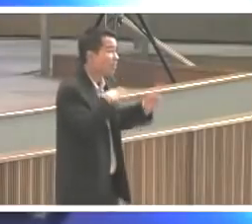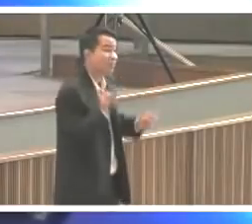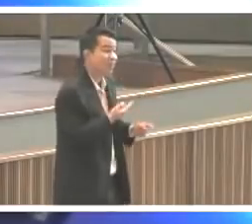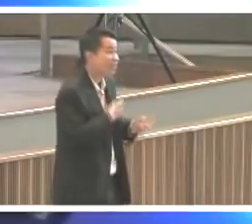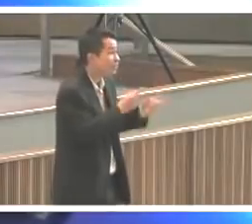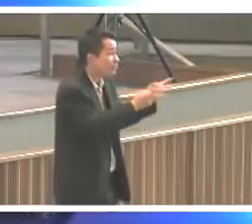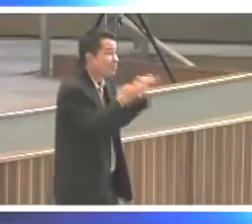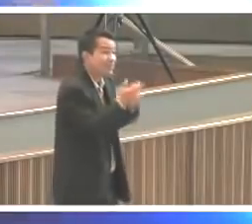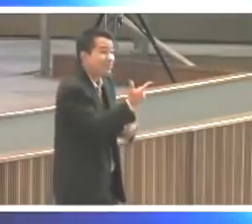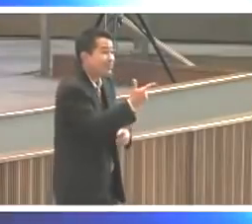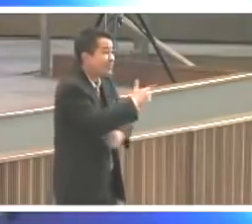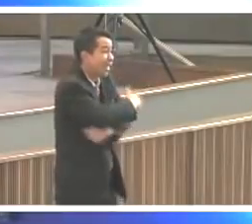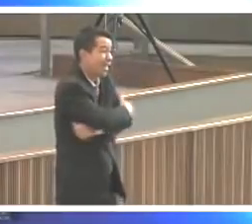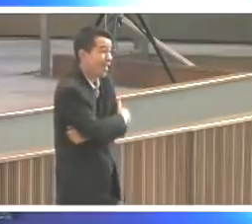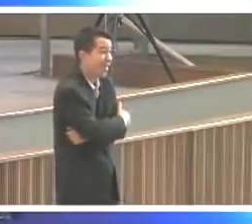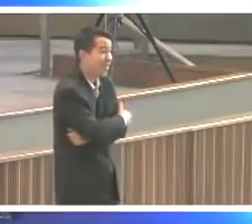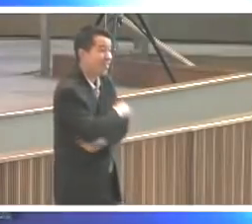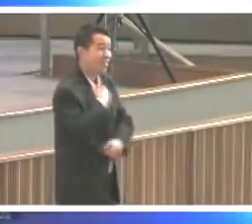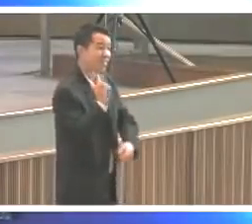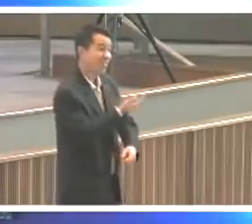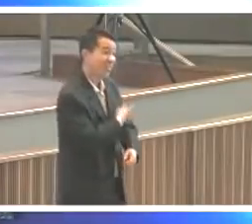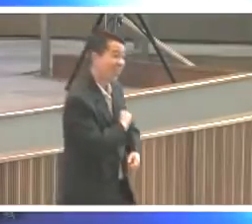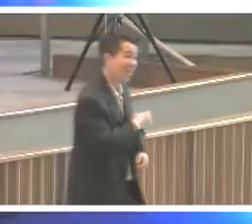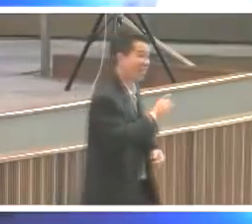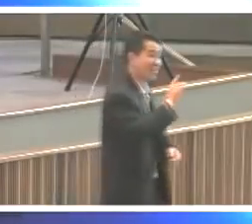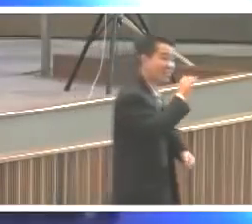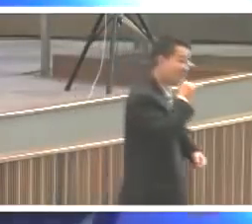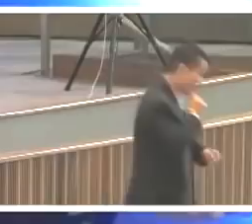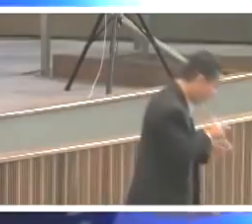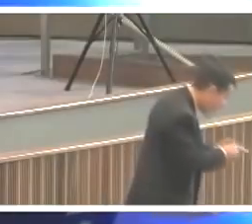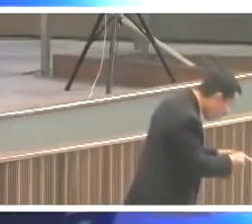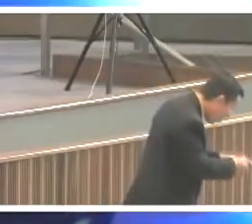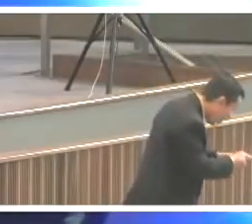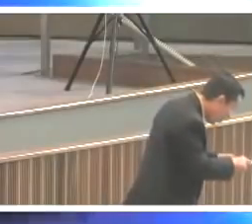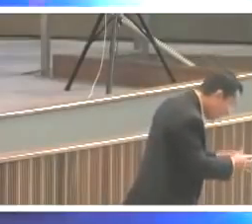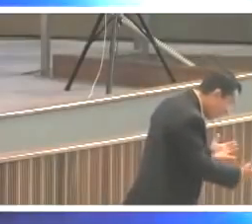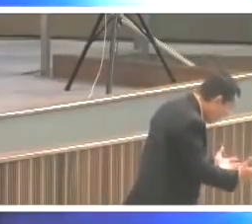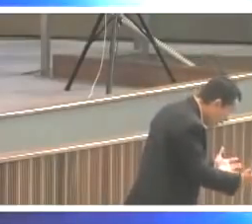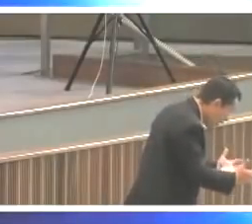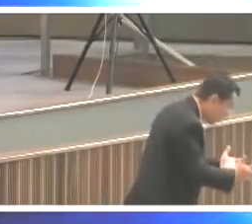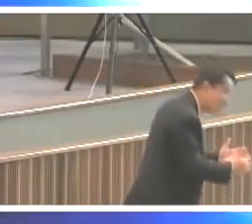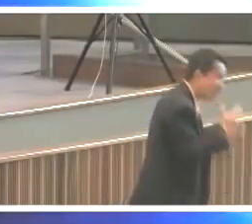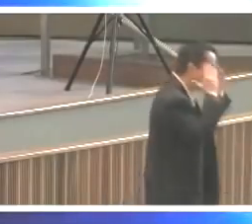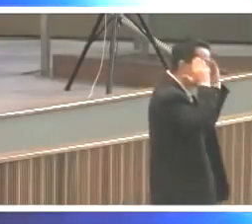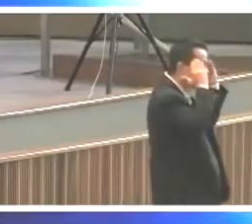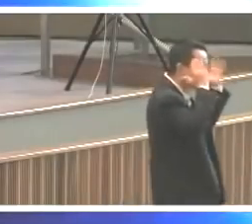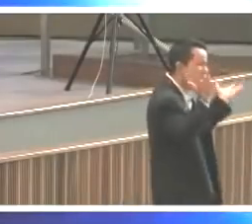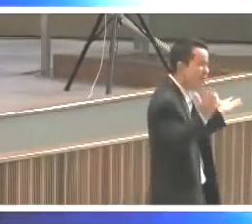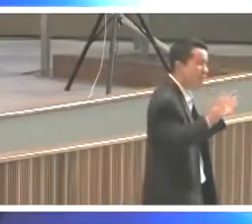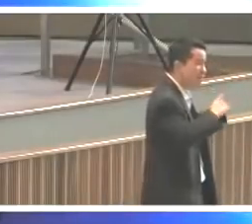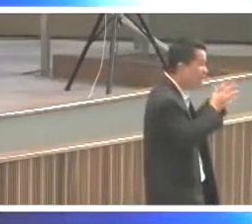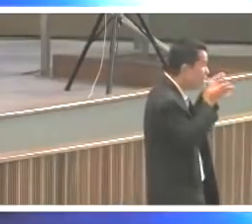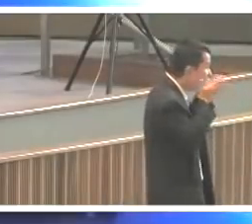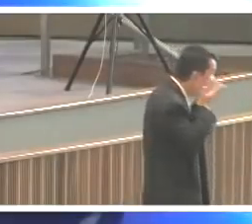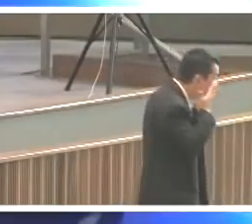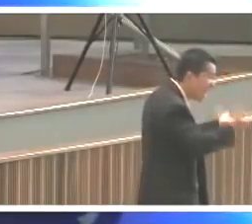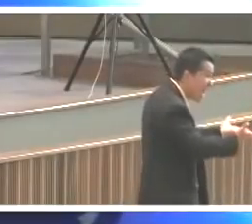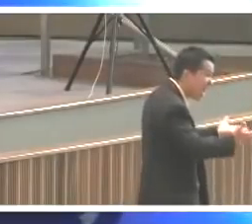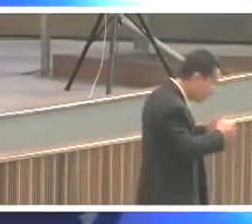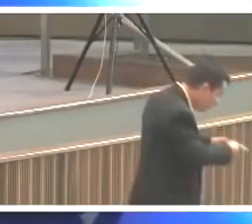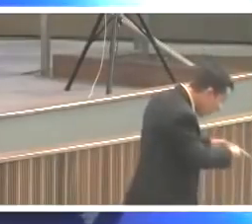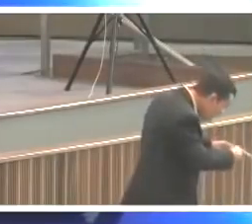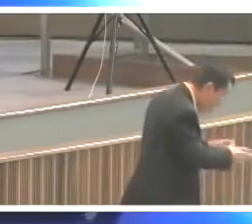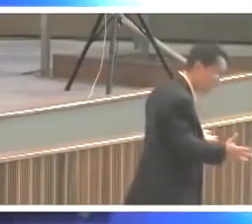livro, a gente só vê as páginas, a gente só vê o tempo, a gente só vê a chuva, a gente só vê a